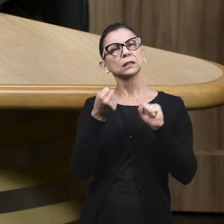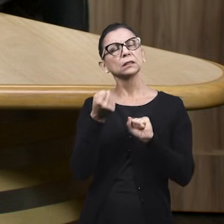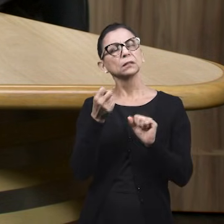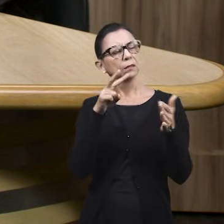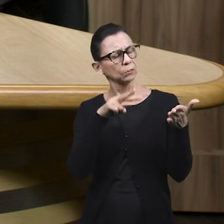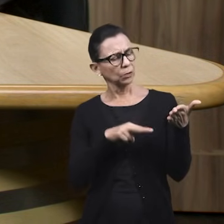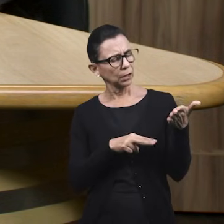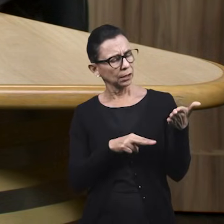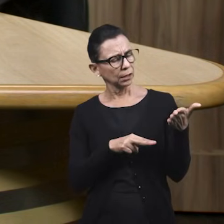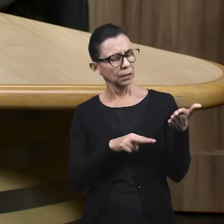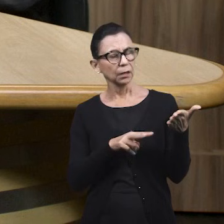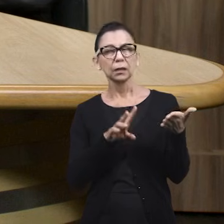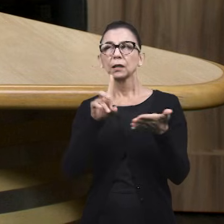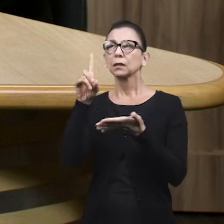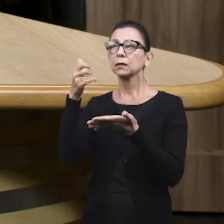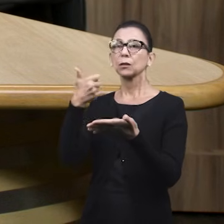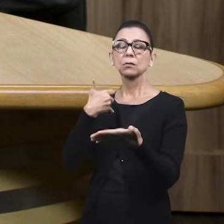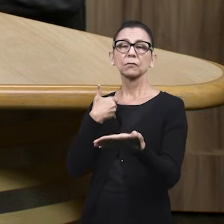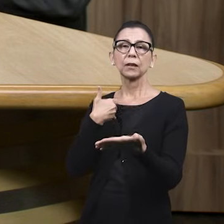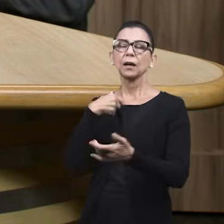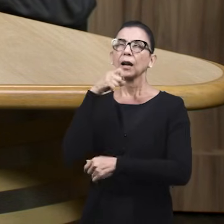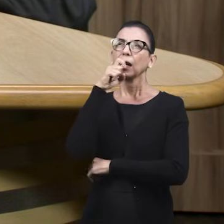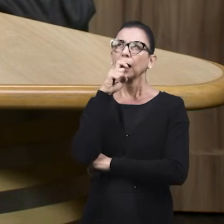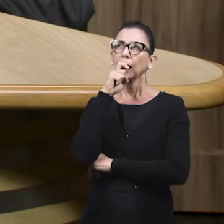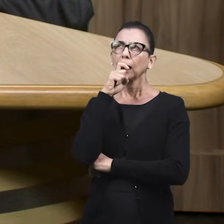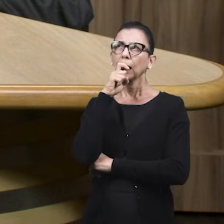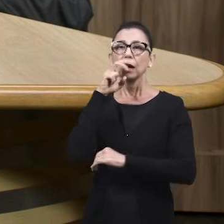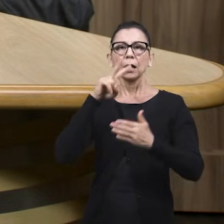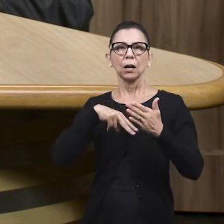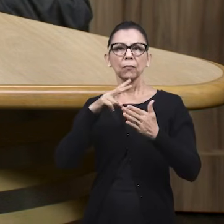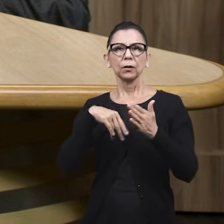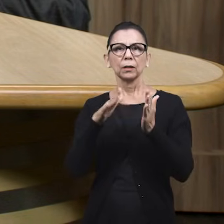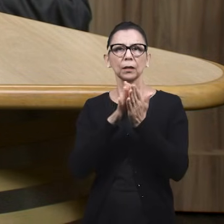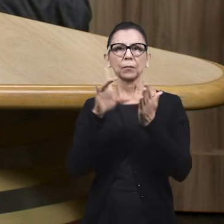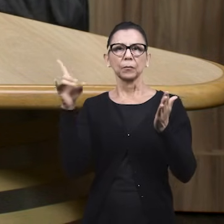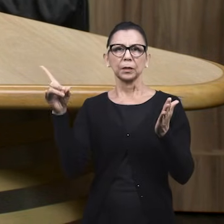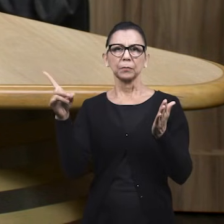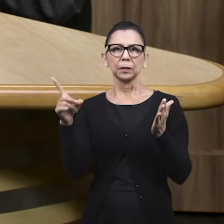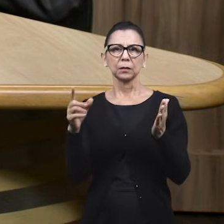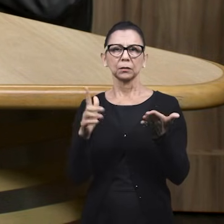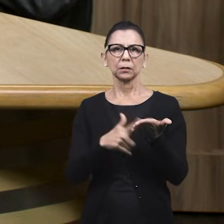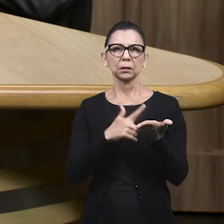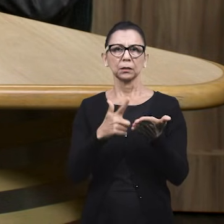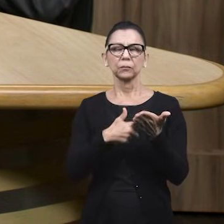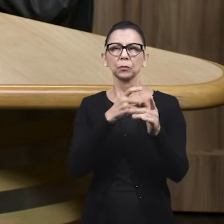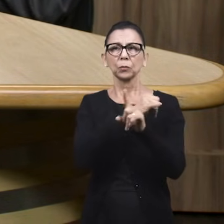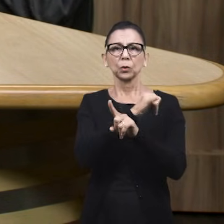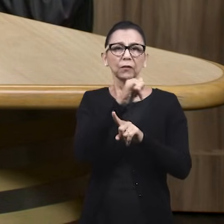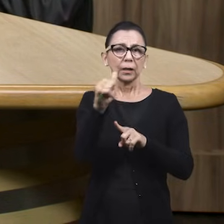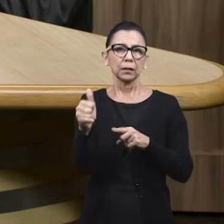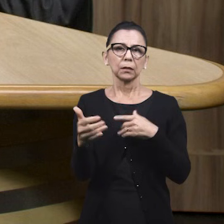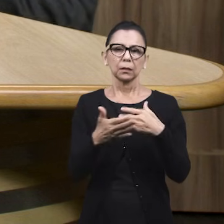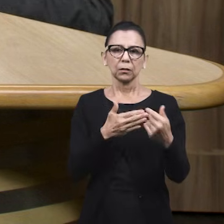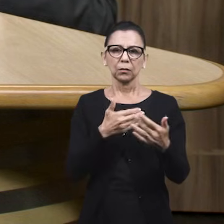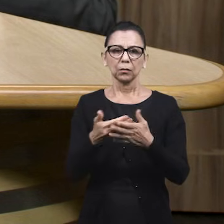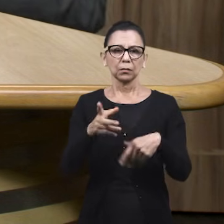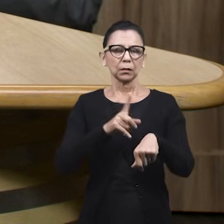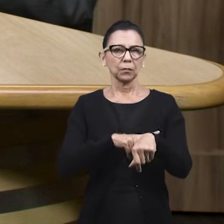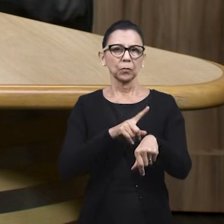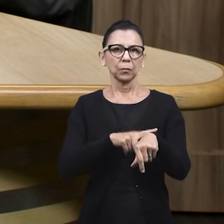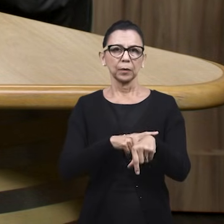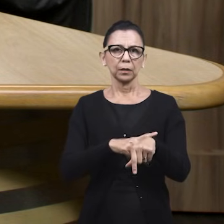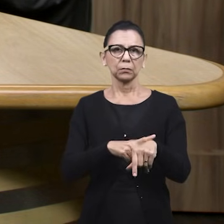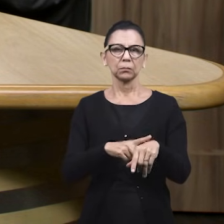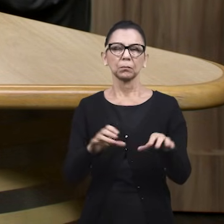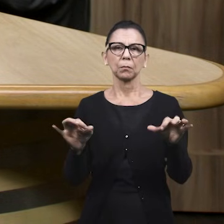Tem uma palavra para você. Vou ler nos profetas. Tem uma palavra. A qualquer momento que você quiser, a palavra